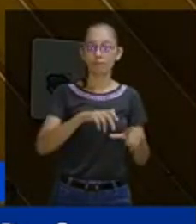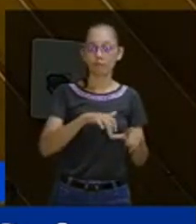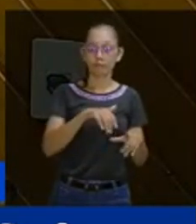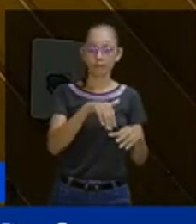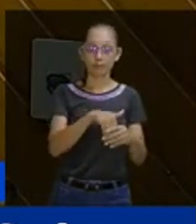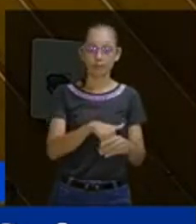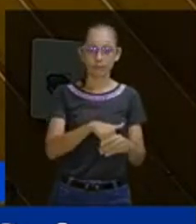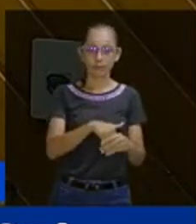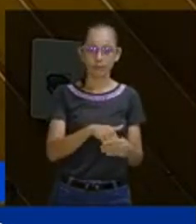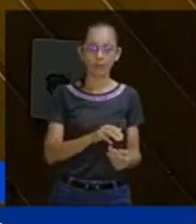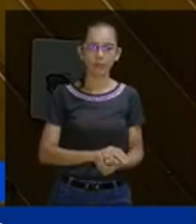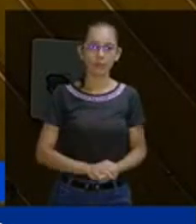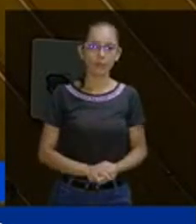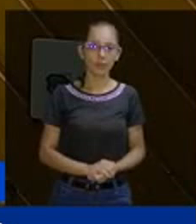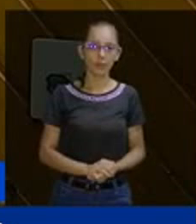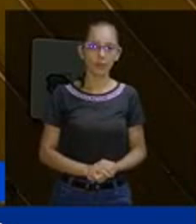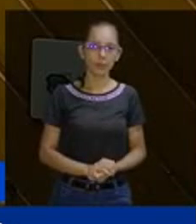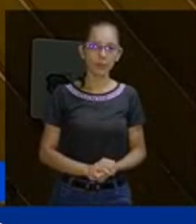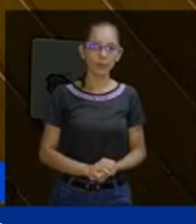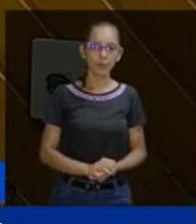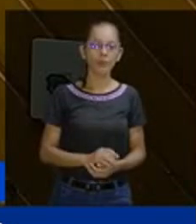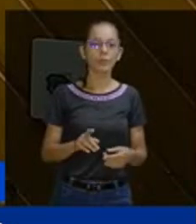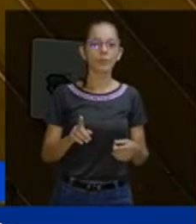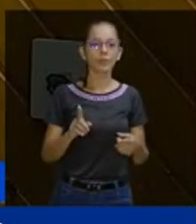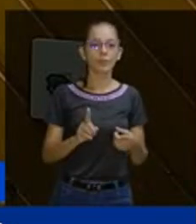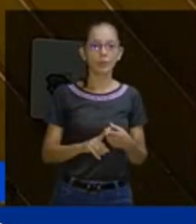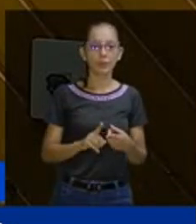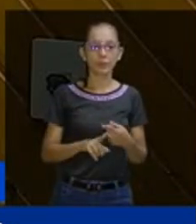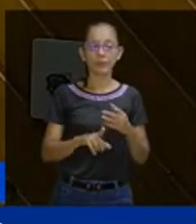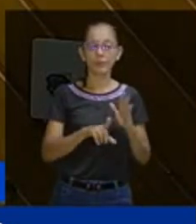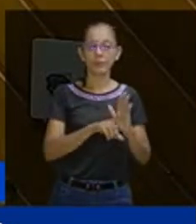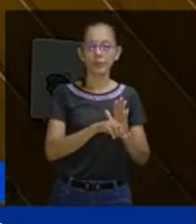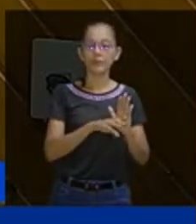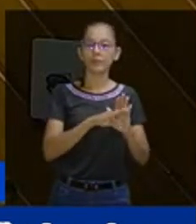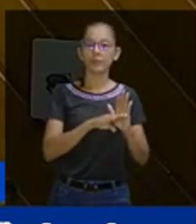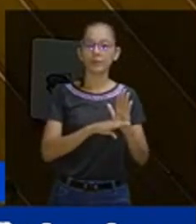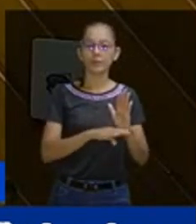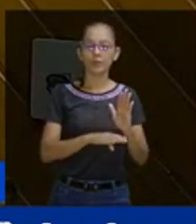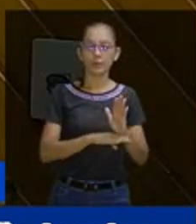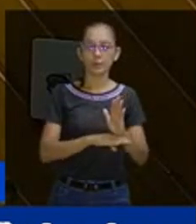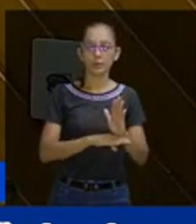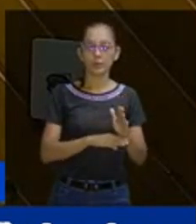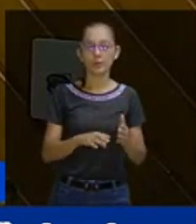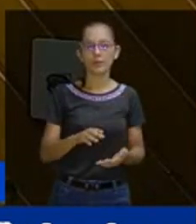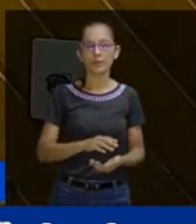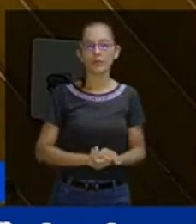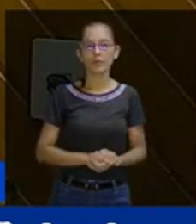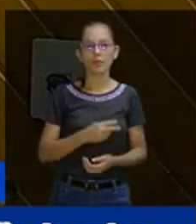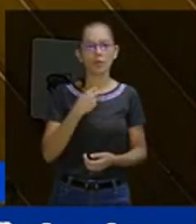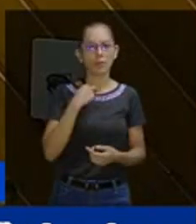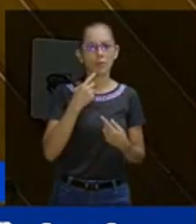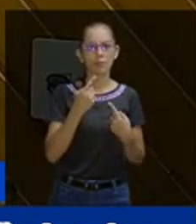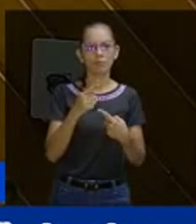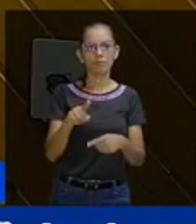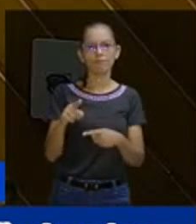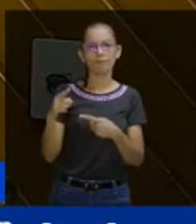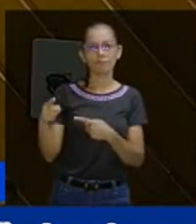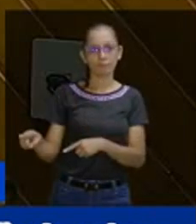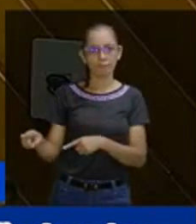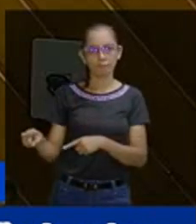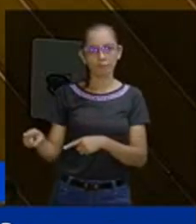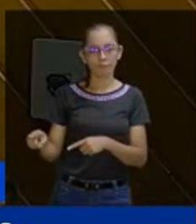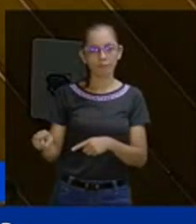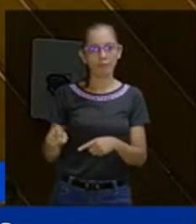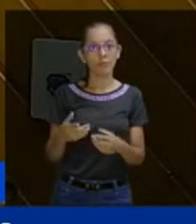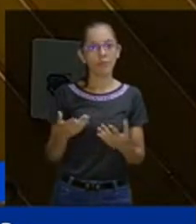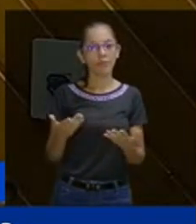de imunidade eleitoral prevista na norma não pode servir de obstáculo ao cumprimento de decisões judiciais que visem a proteção